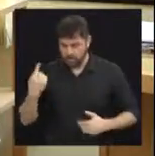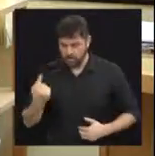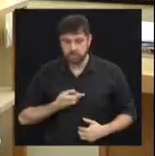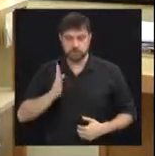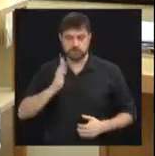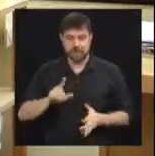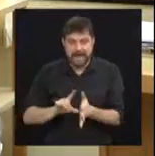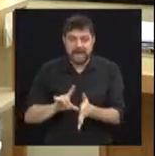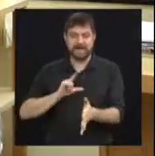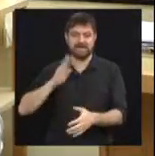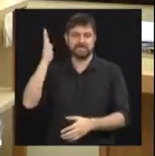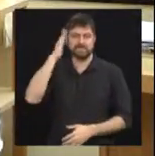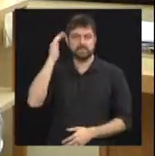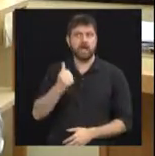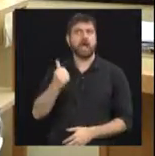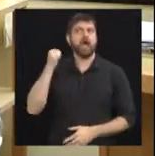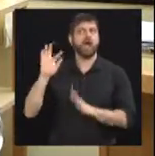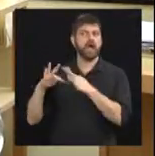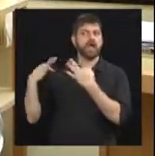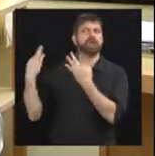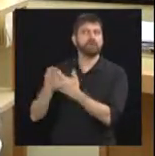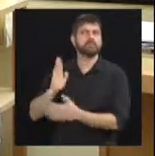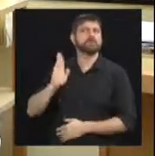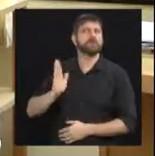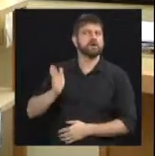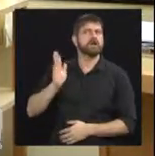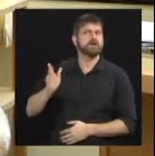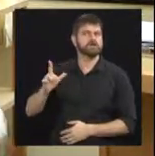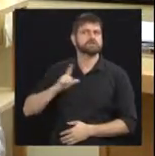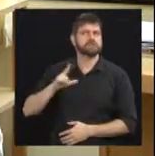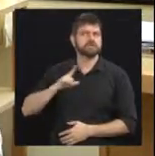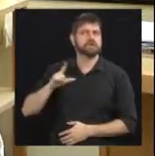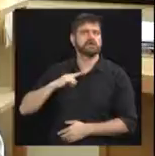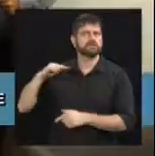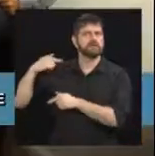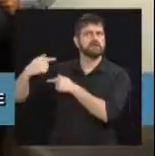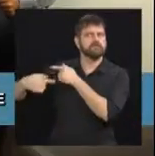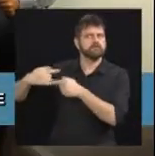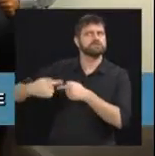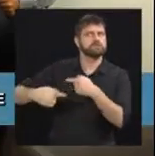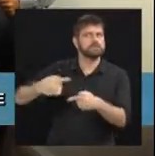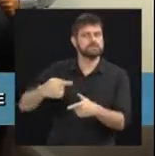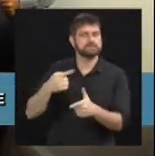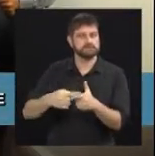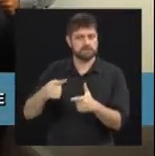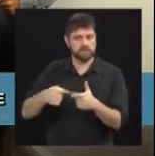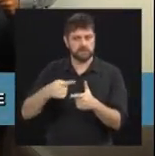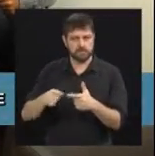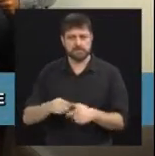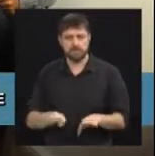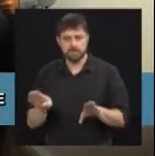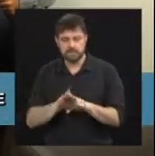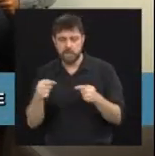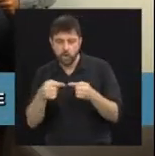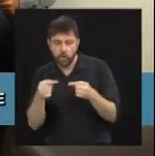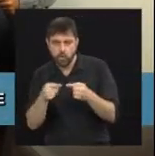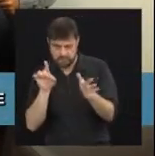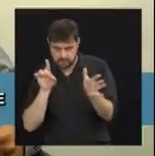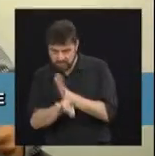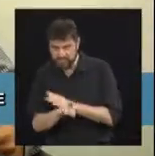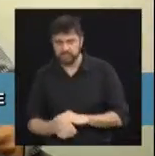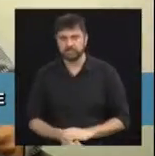de antemão se existe alguma questão que possa ter algum cunho hereditário. Ainda relacionada a essa pergunta, a próxima fala